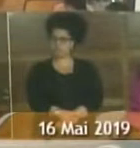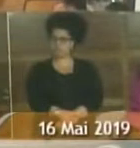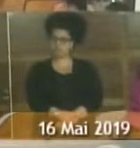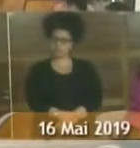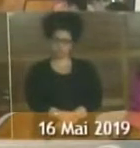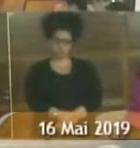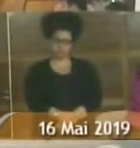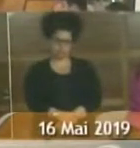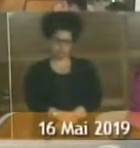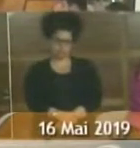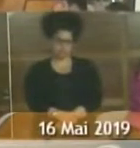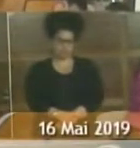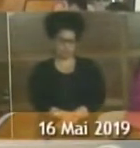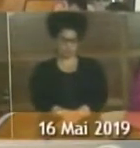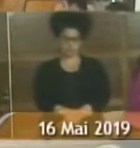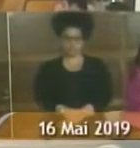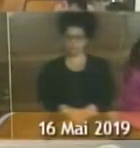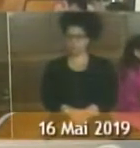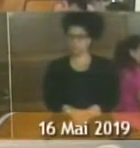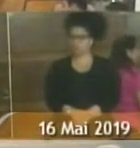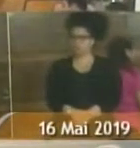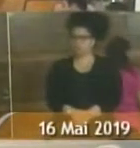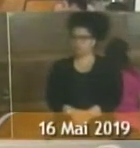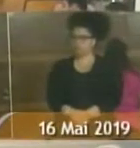Vereadora Tite.